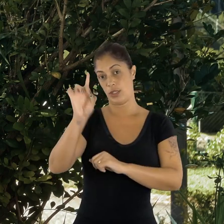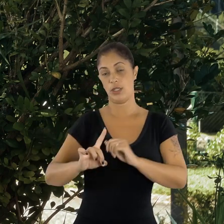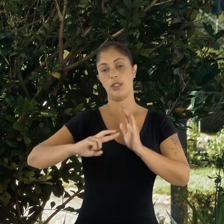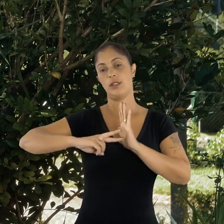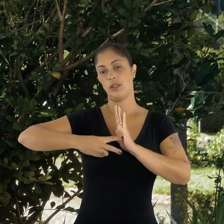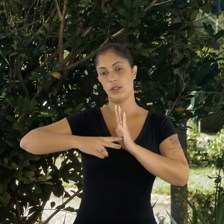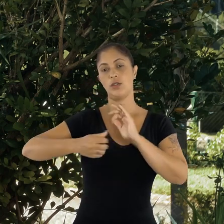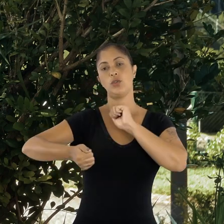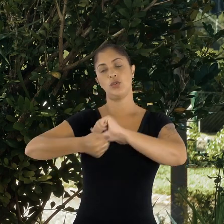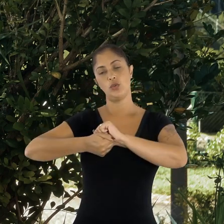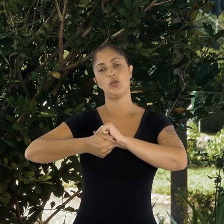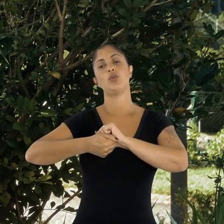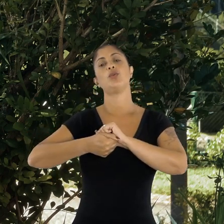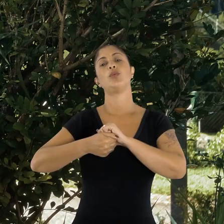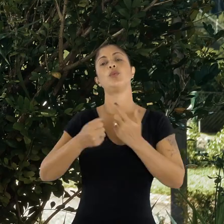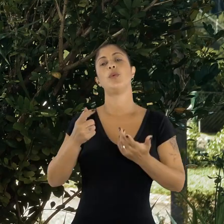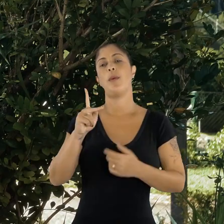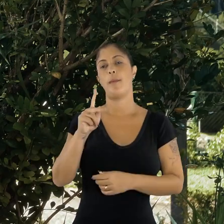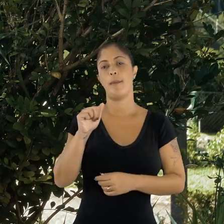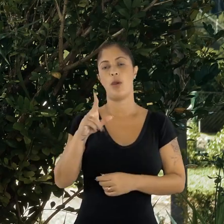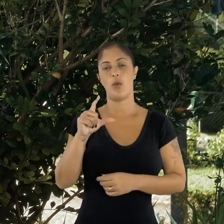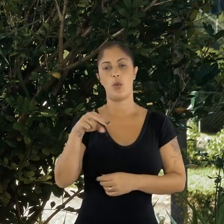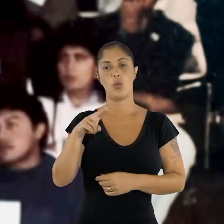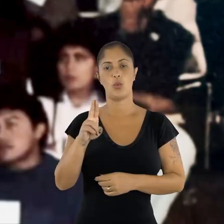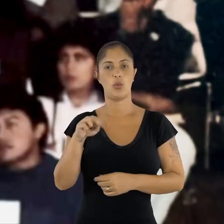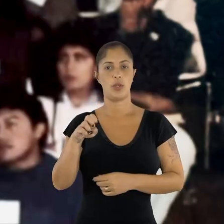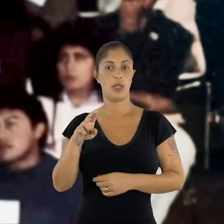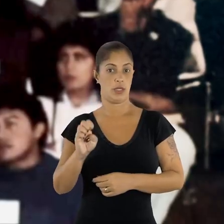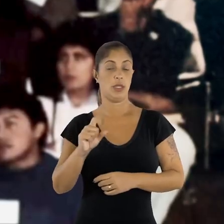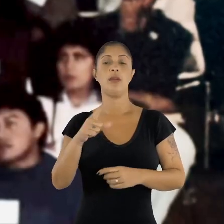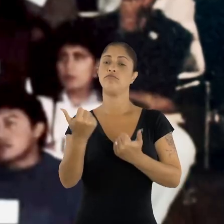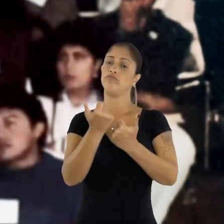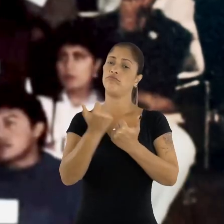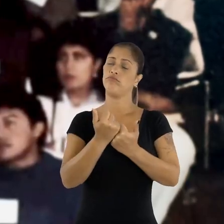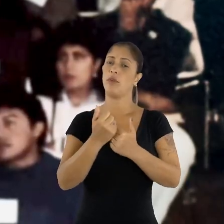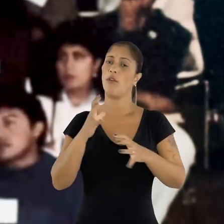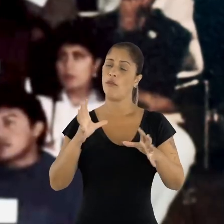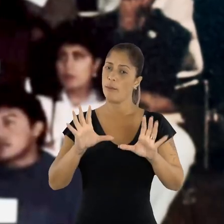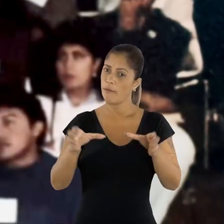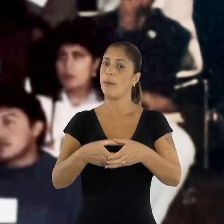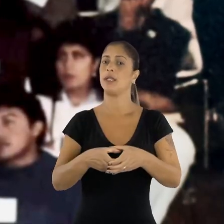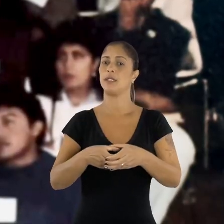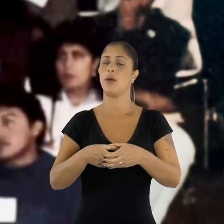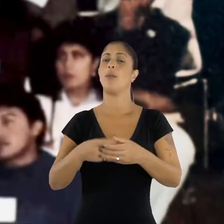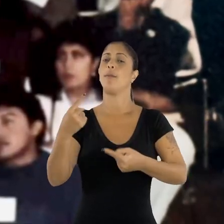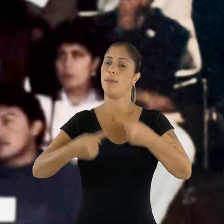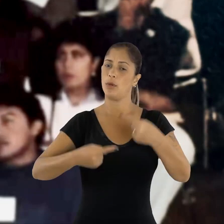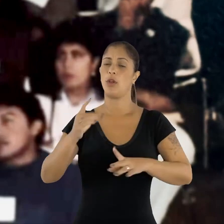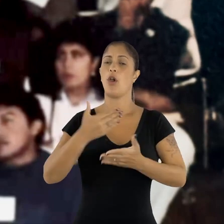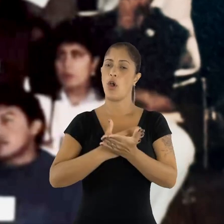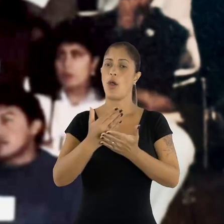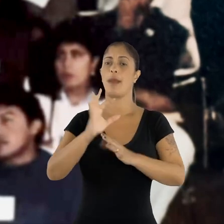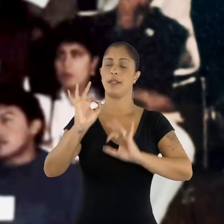junto com a diretoria do sindicato, junto com o Dom Cláudio Gomes. E o CEPIS começou a assessorar a formação política. Então a